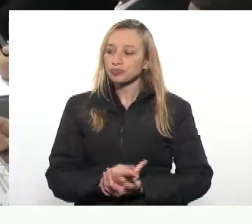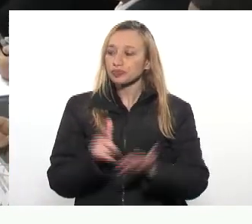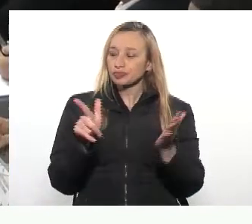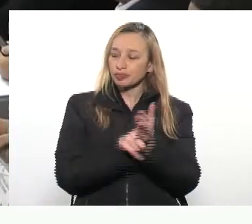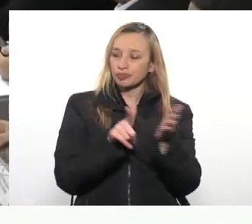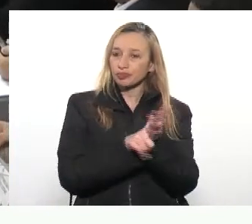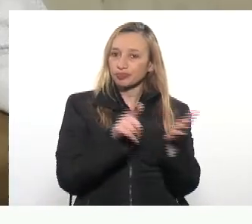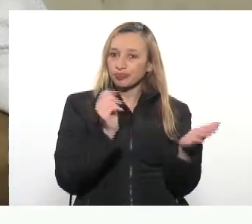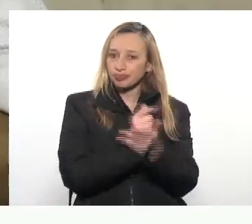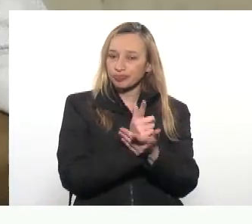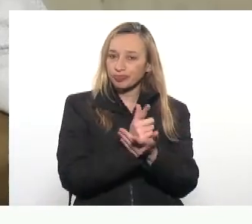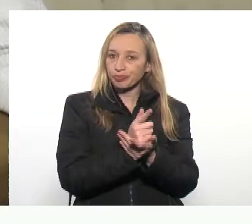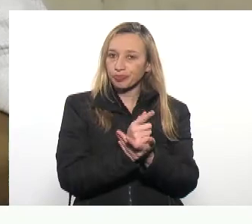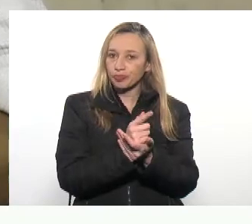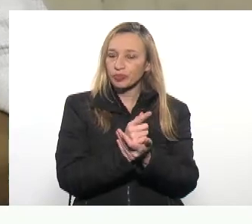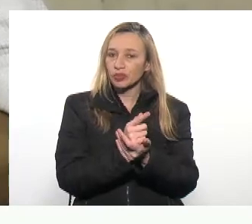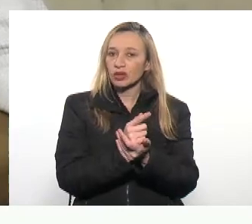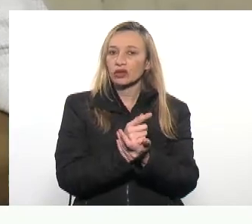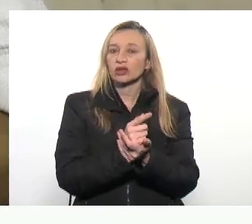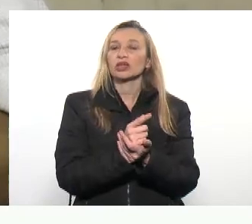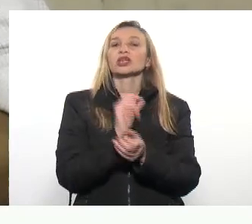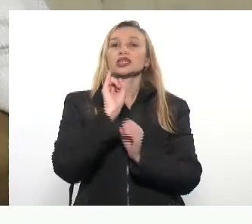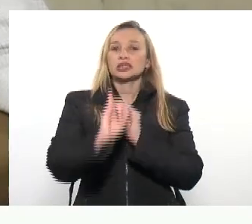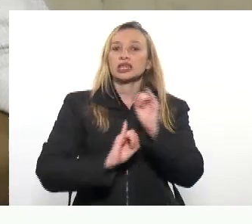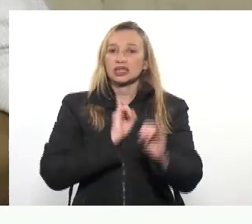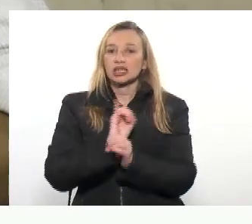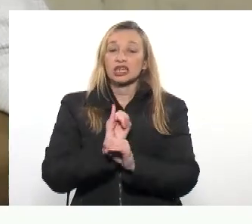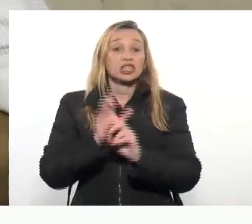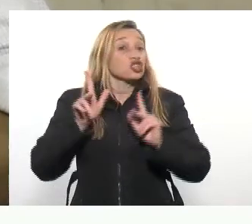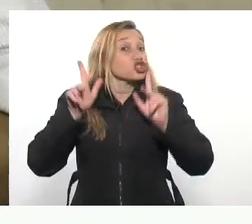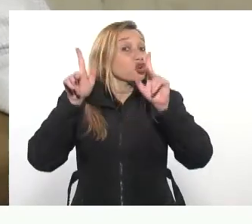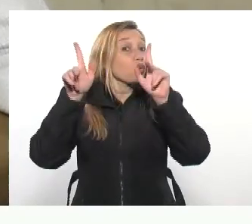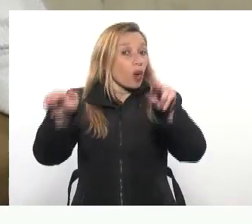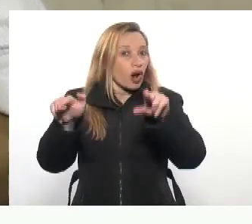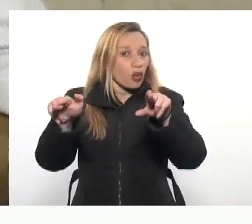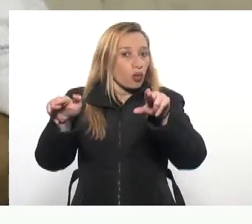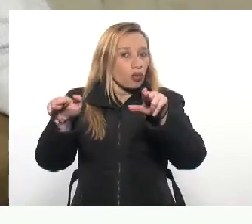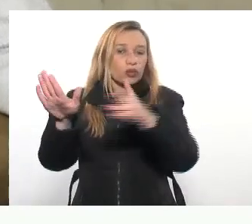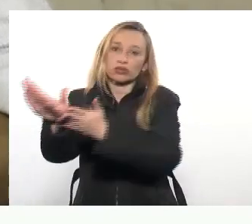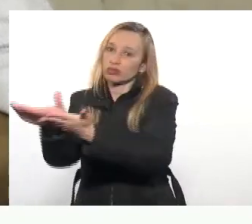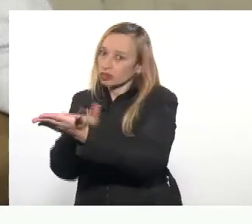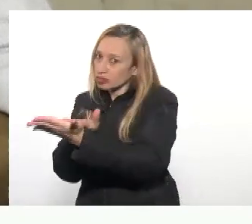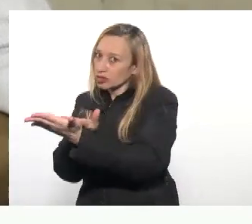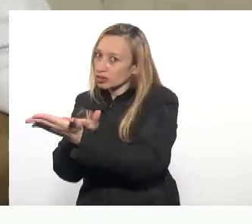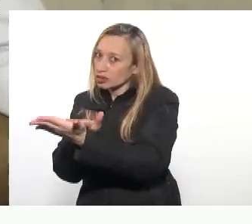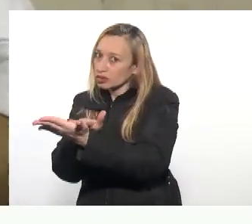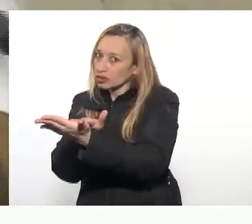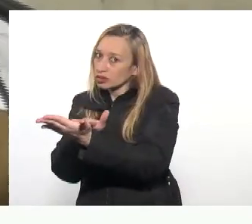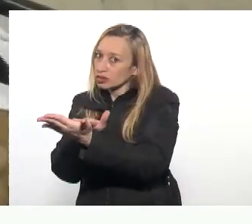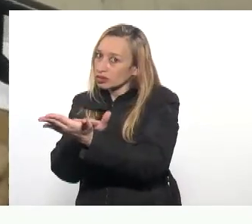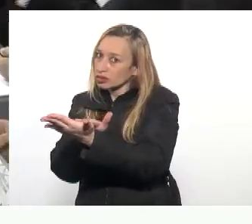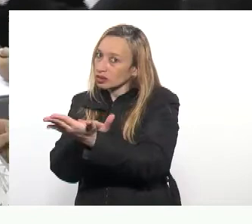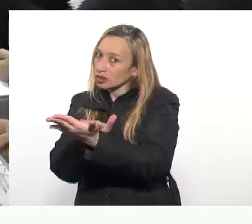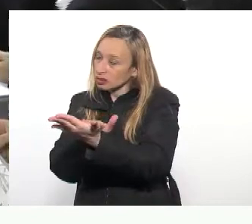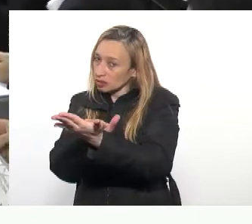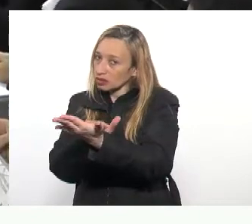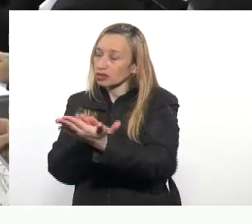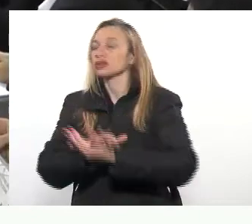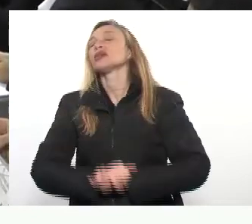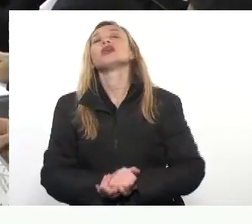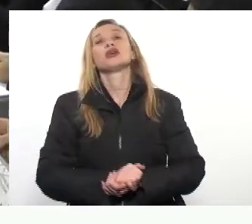conta na internet seja idêntica à conta impressa. Tá anotado, mesmo teor. Está